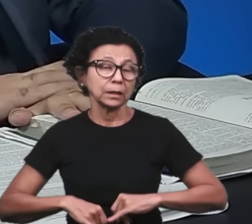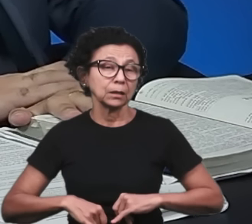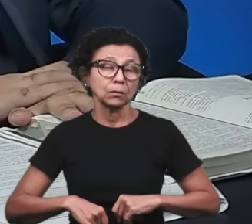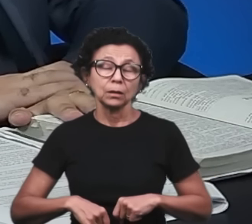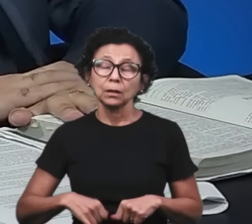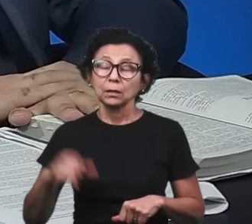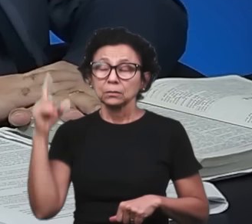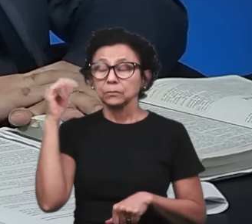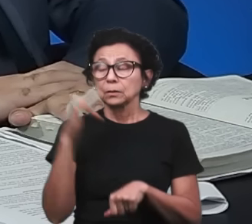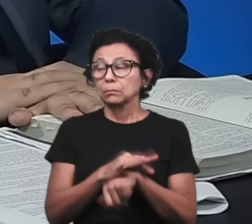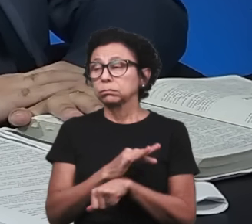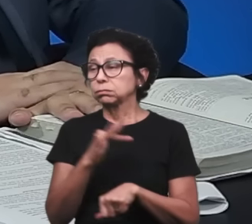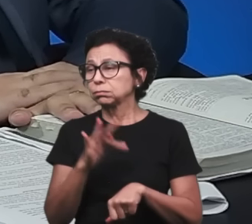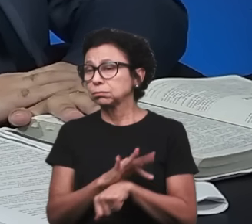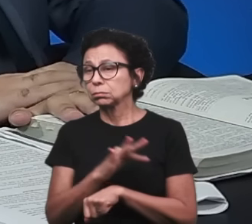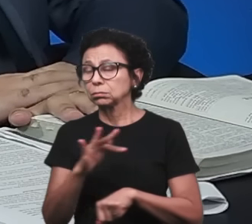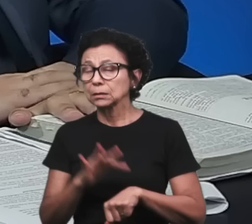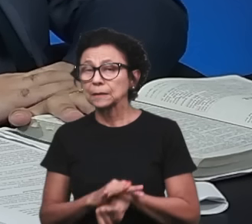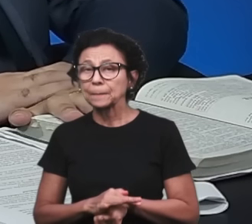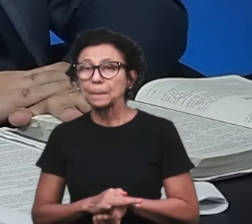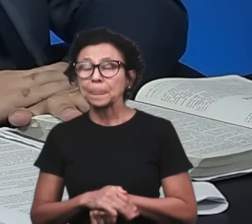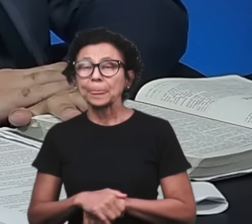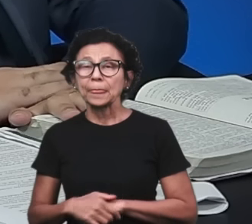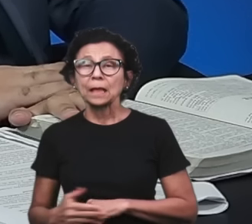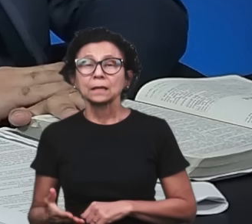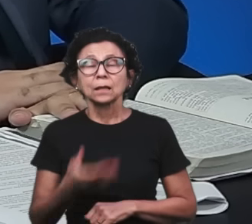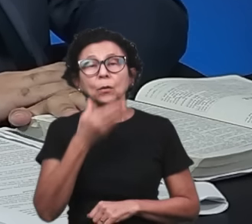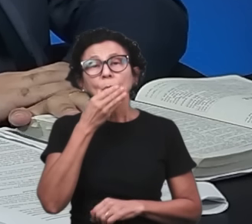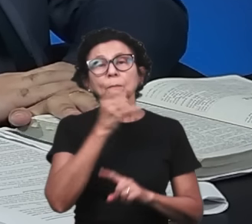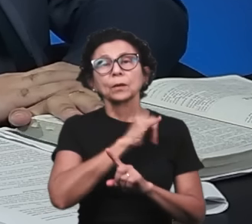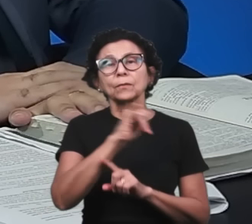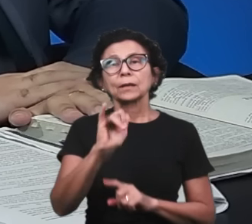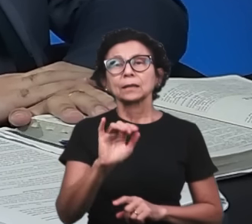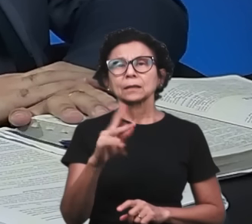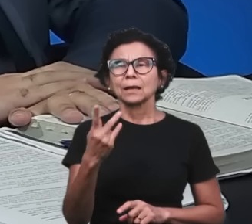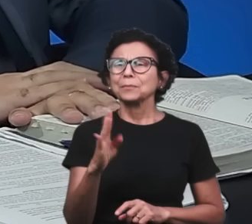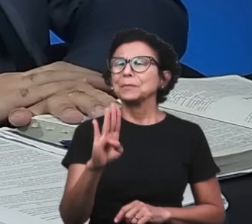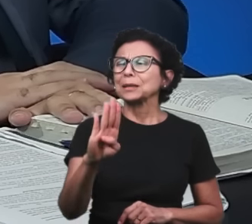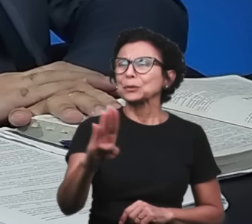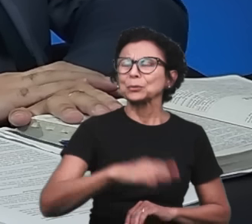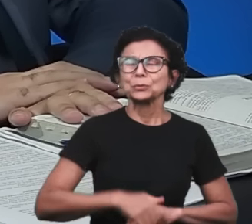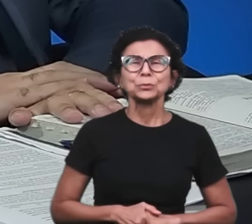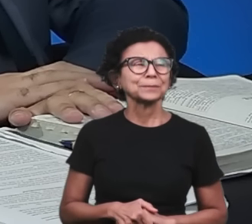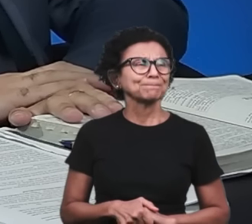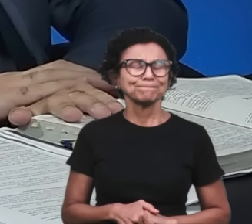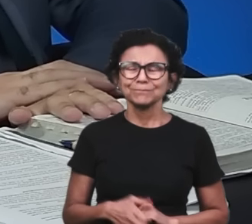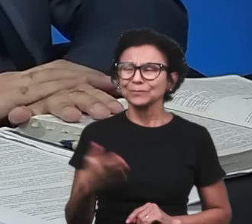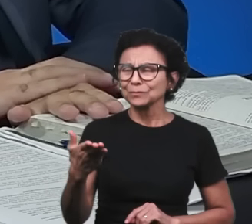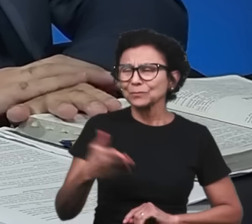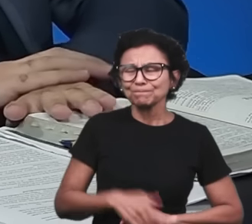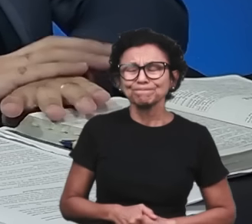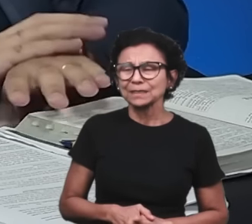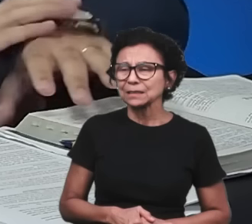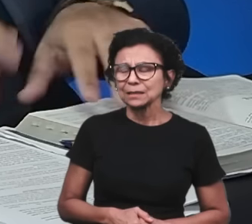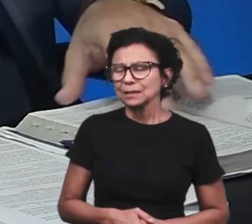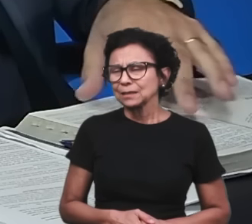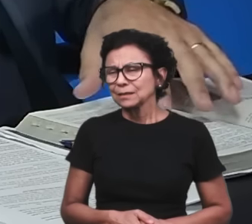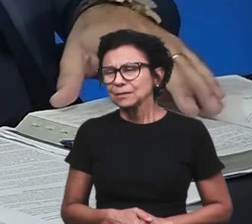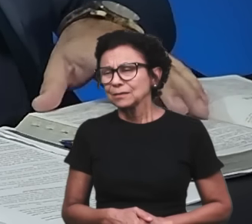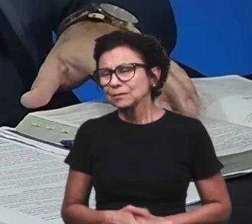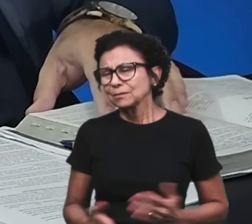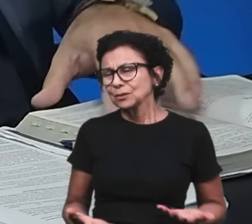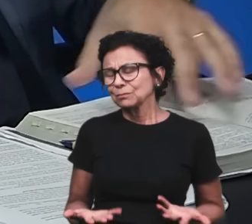mais. E o profeta Abacuque, ele ficou inquietado, incomodado com aquilo que estava acontecendo. E ele